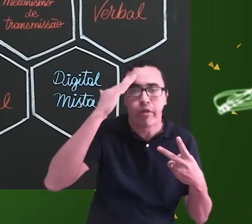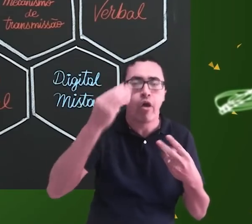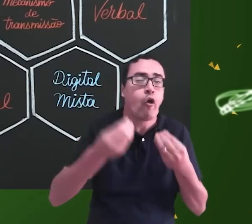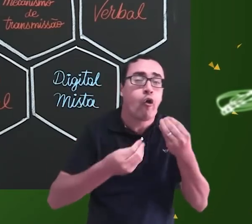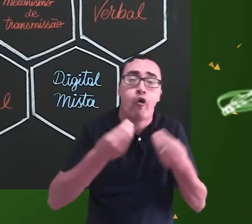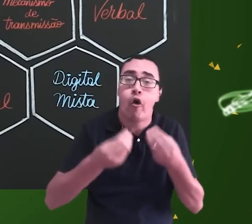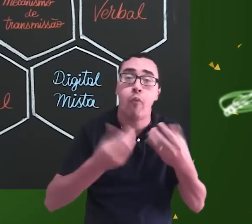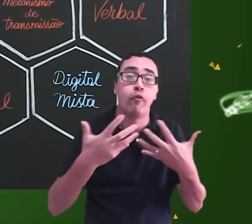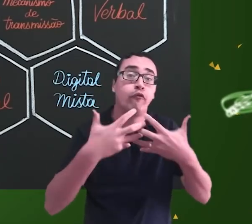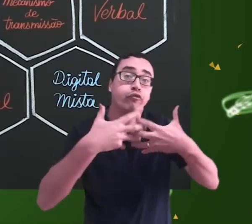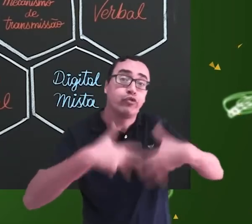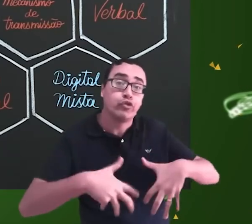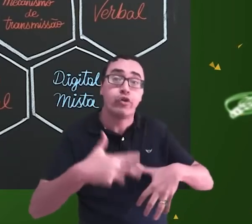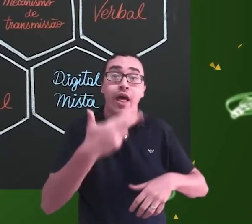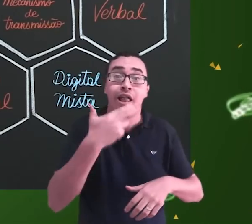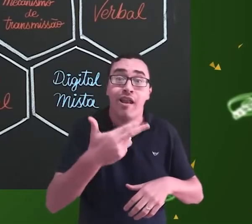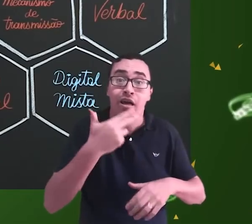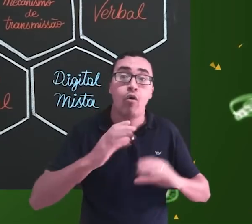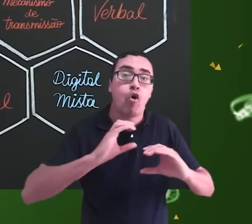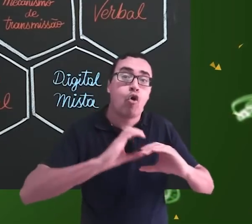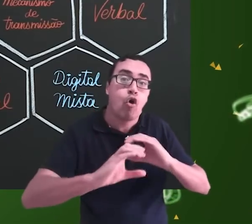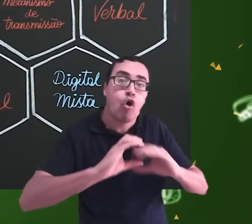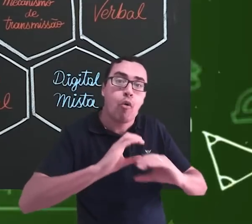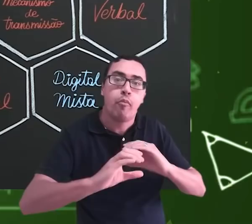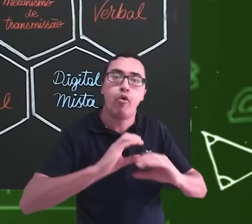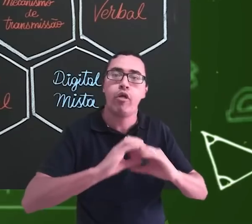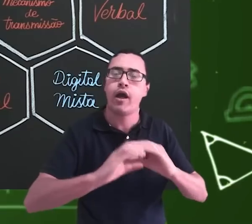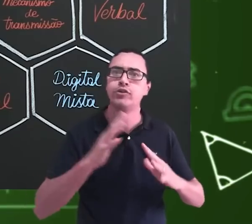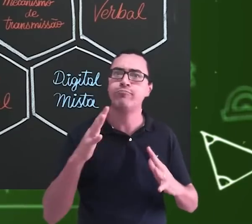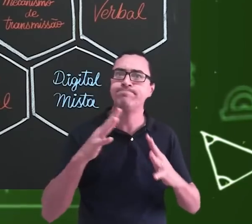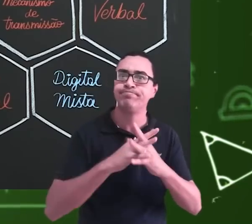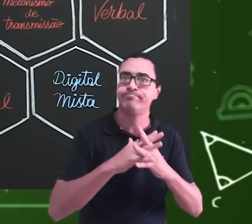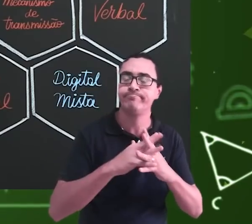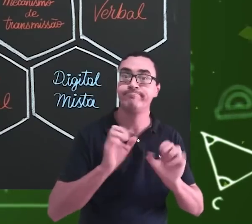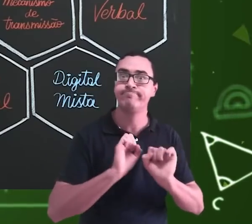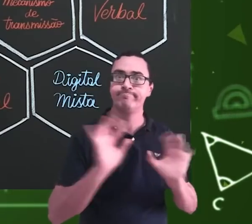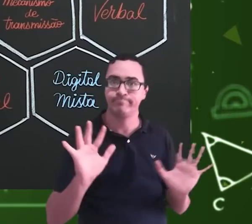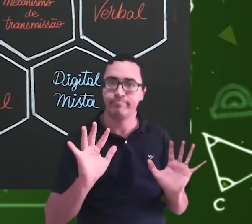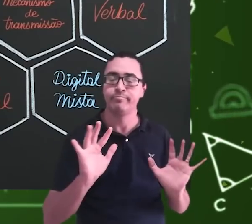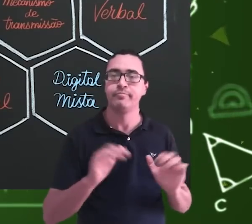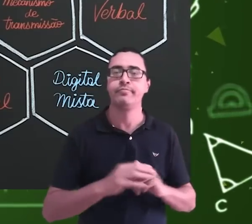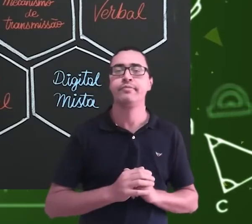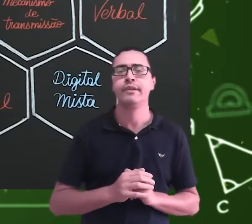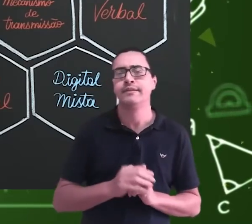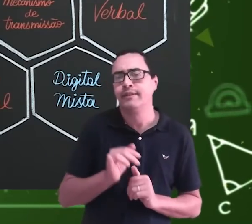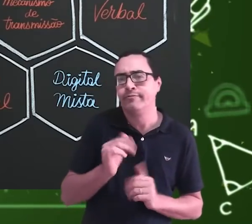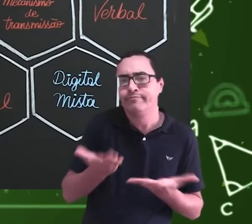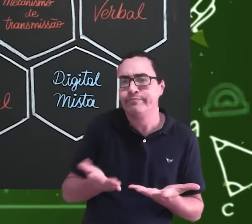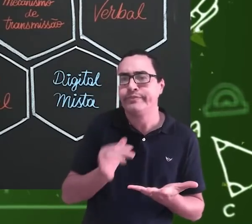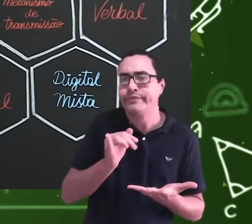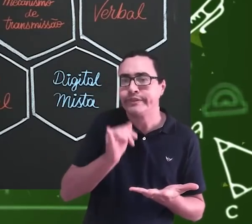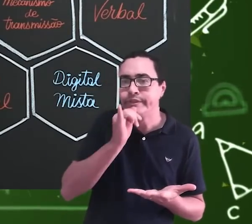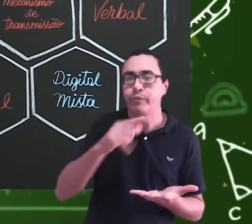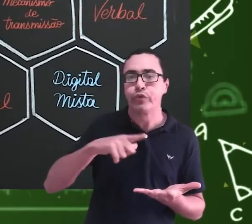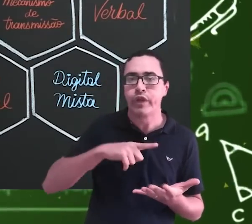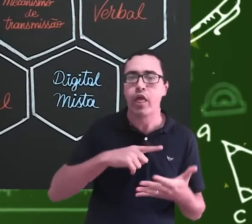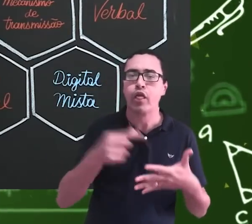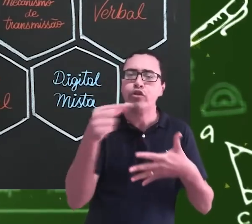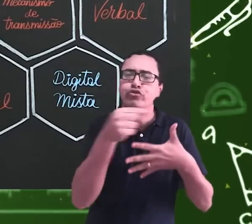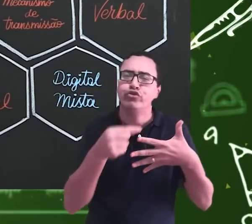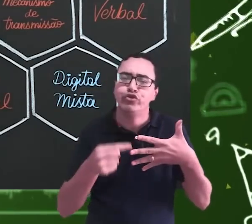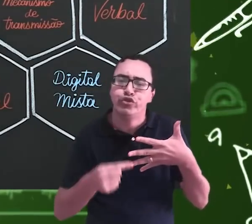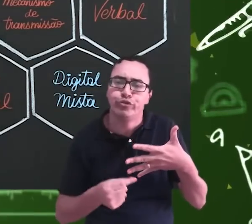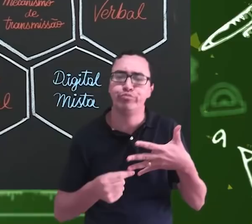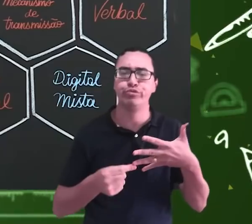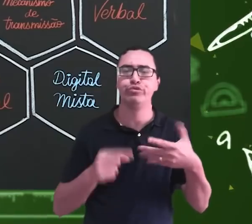nossa comunicação ocorra do modo mais pleno possível. Então a gente vai aprendendo, por exemplo, que existem tipos de substantivo, tipos de